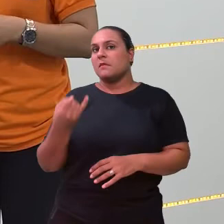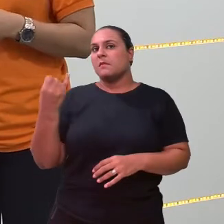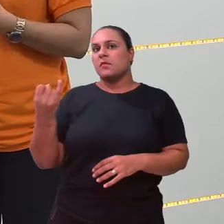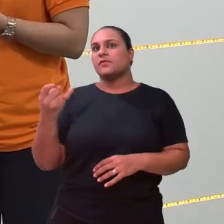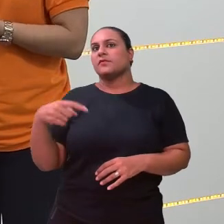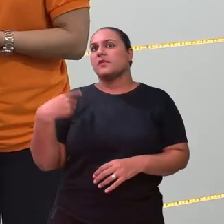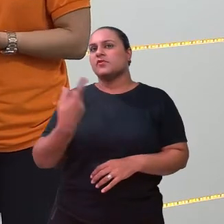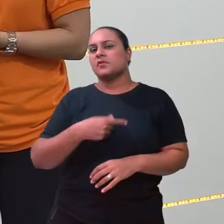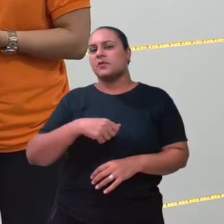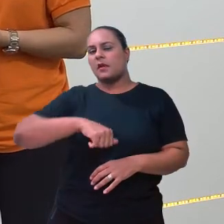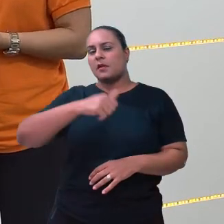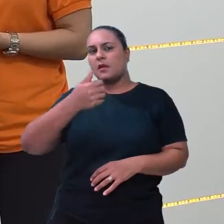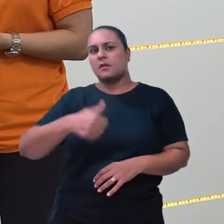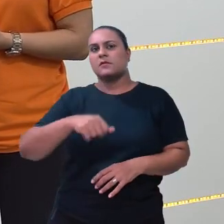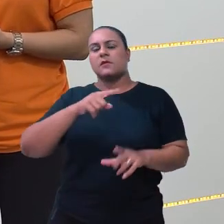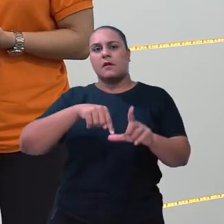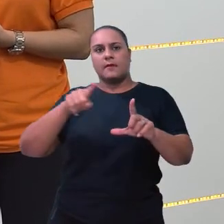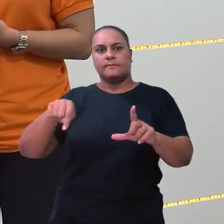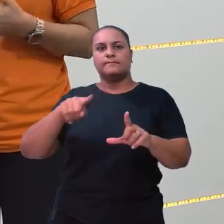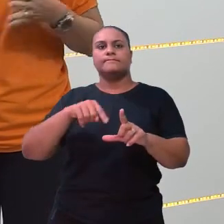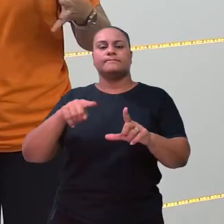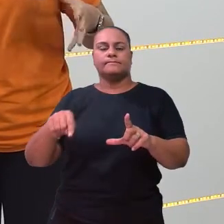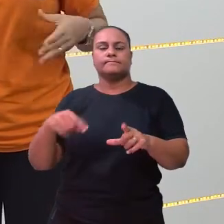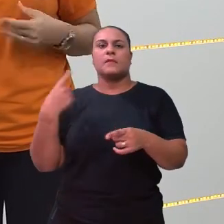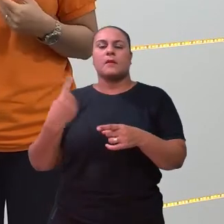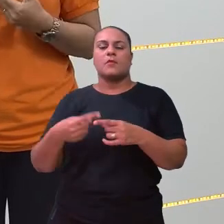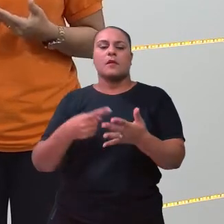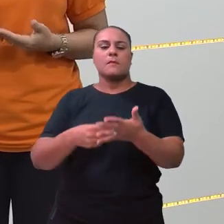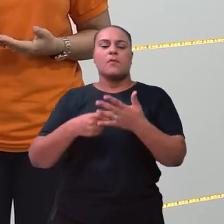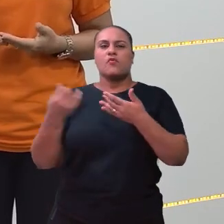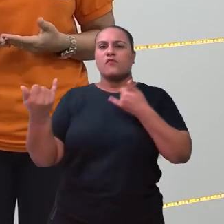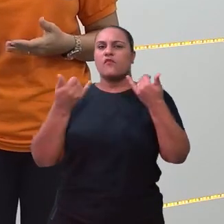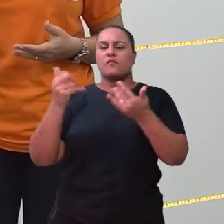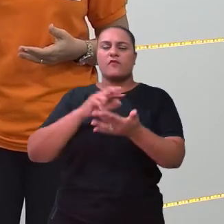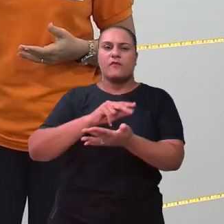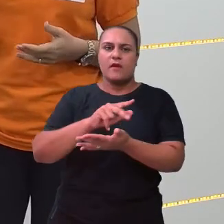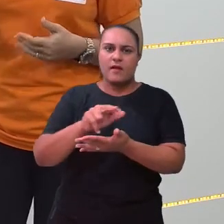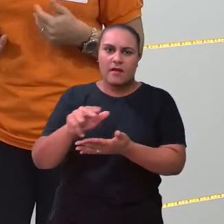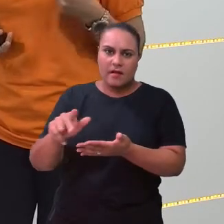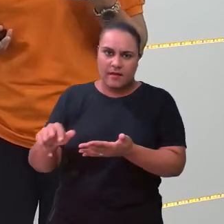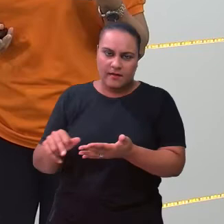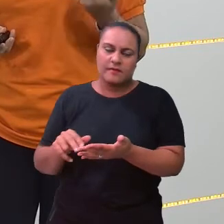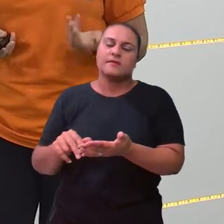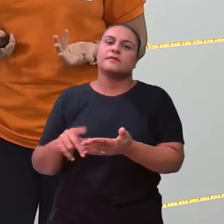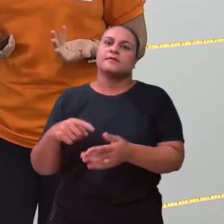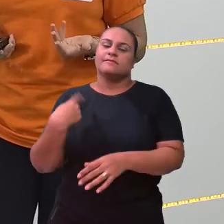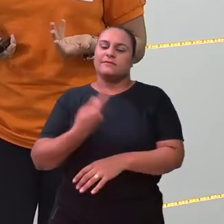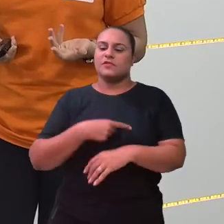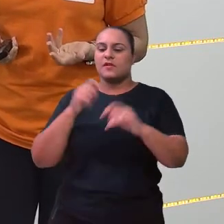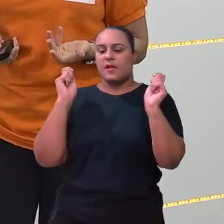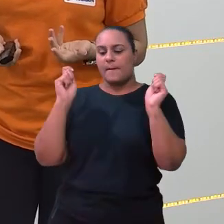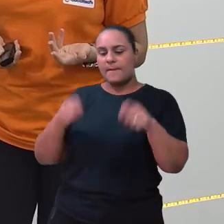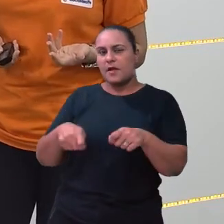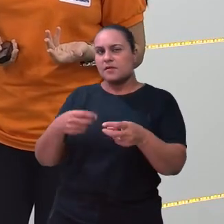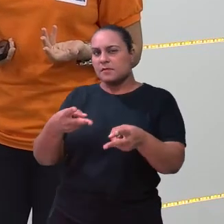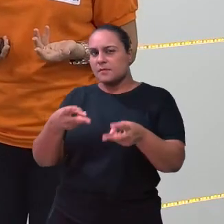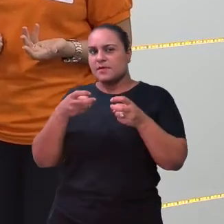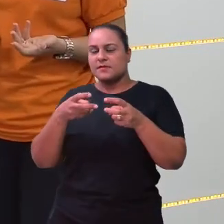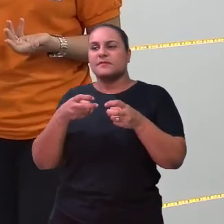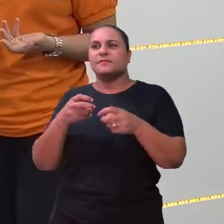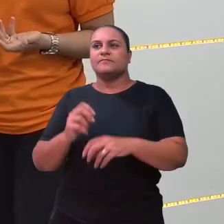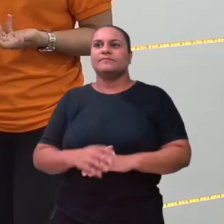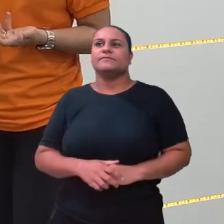fazer a leitura de um gráfico, porque ele traz várias informações e a gente consegue fazer essa